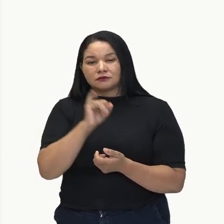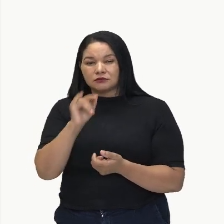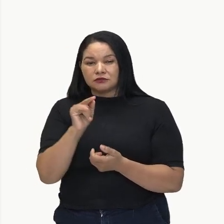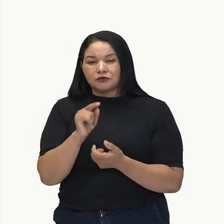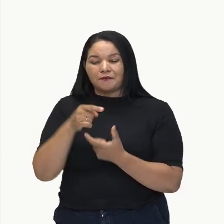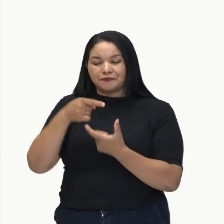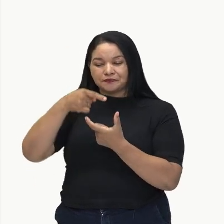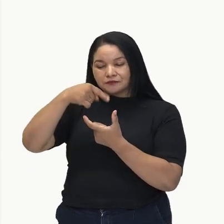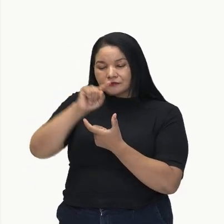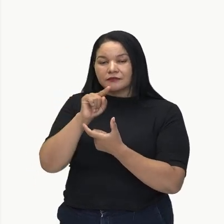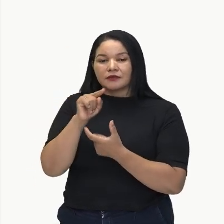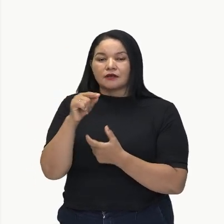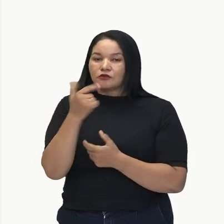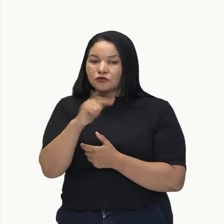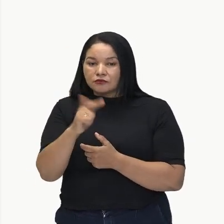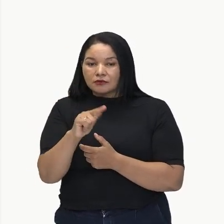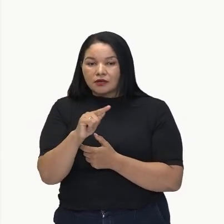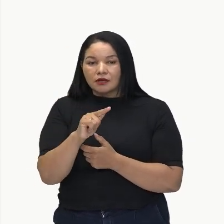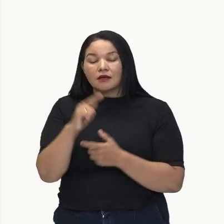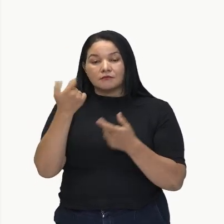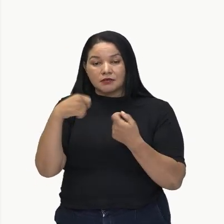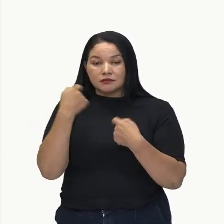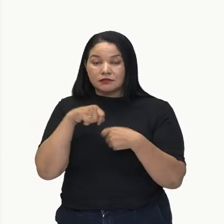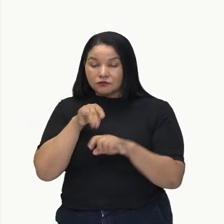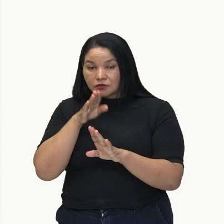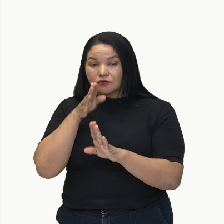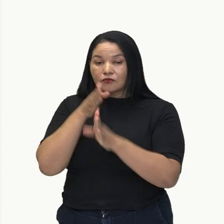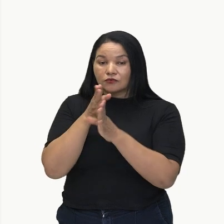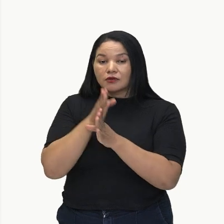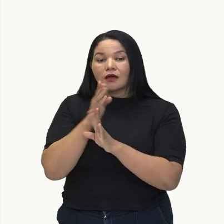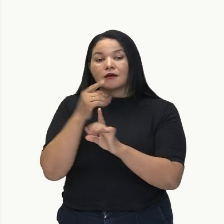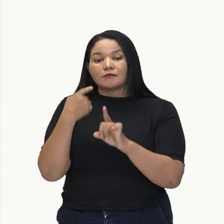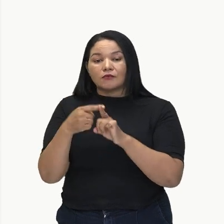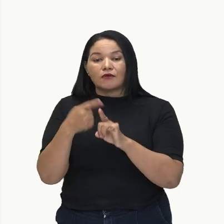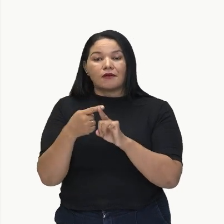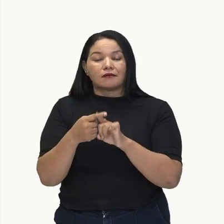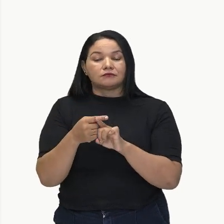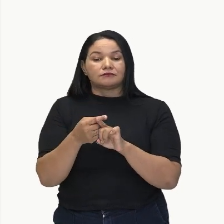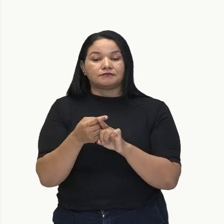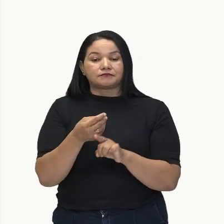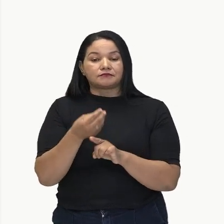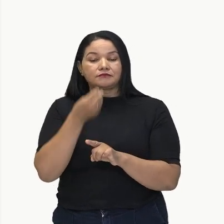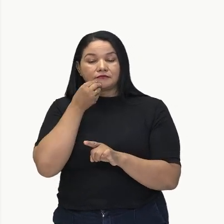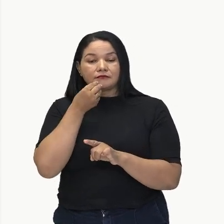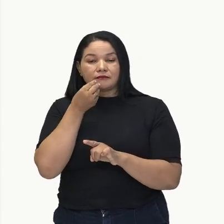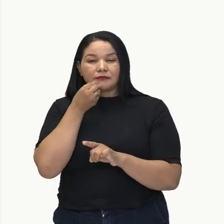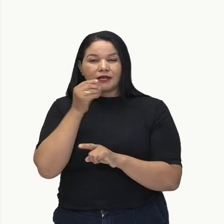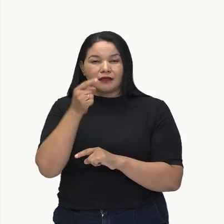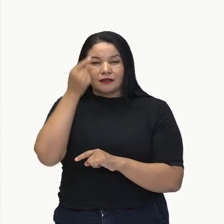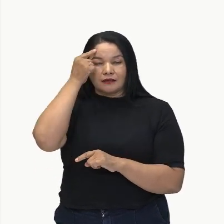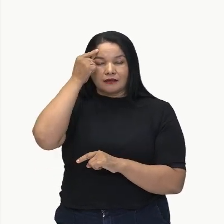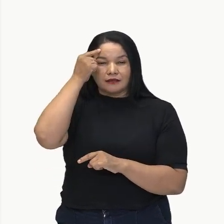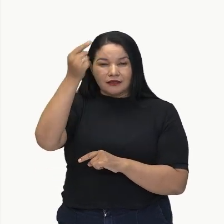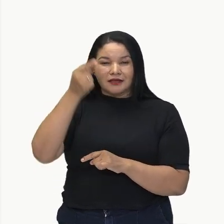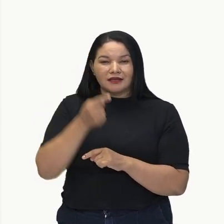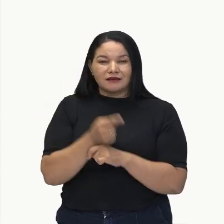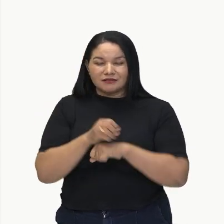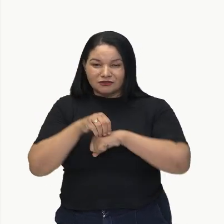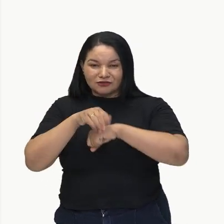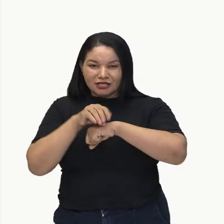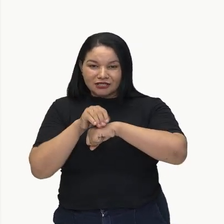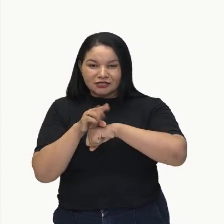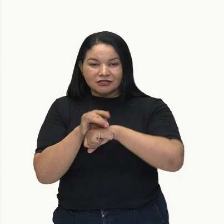acentuadas, a gente precisa identificar aí pelo teste da tonicidade. Lembra daquela diquinha que a